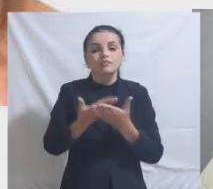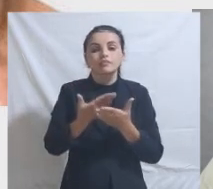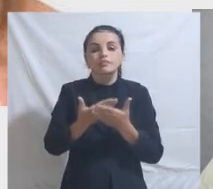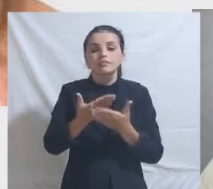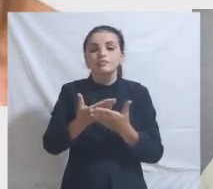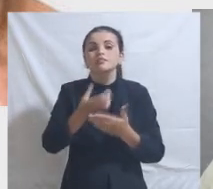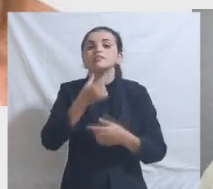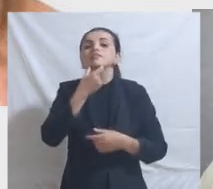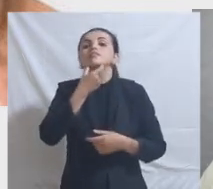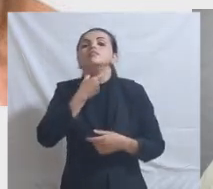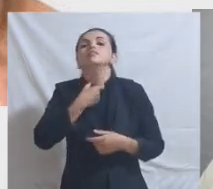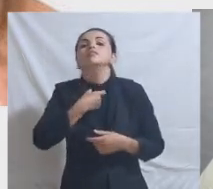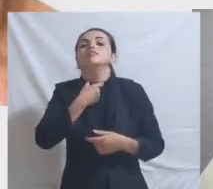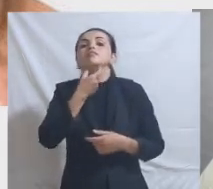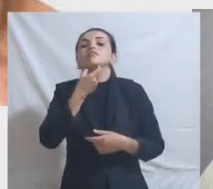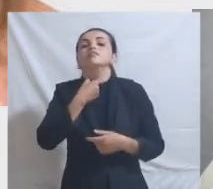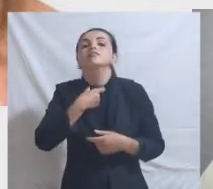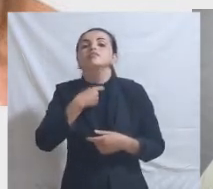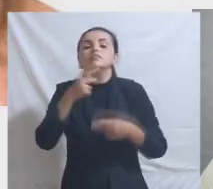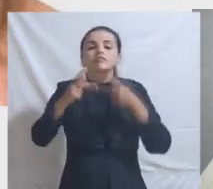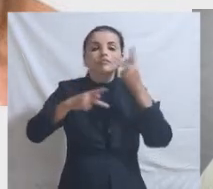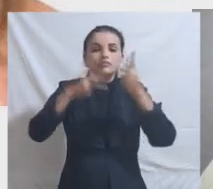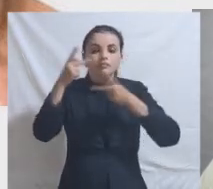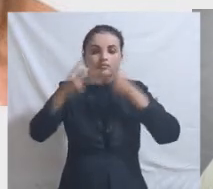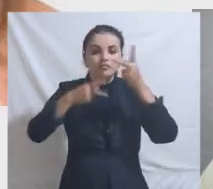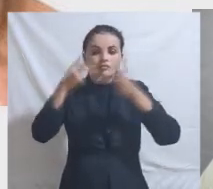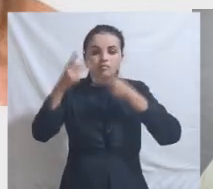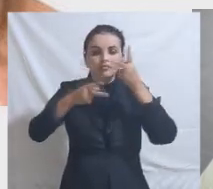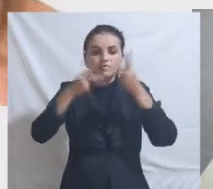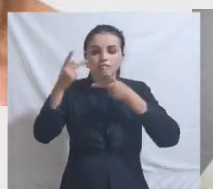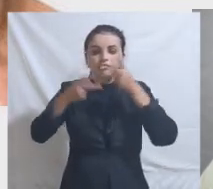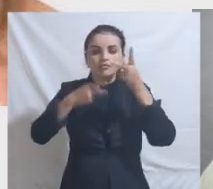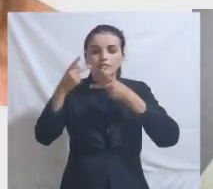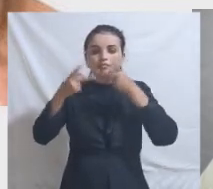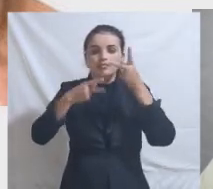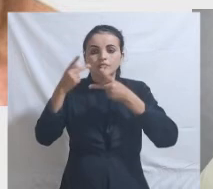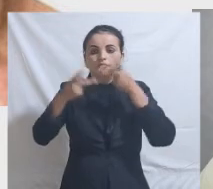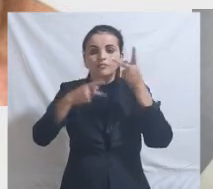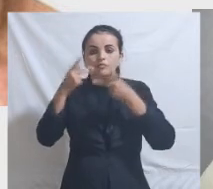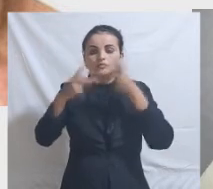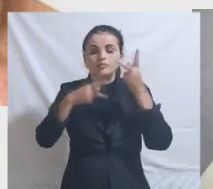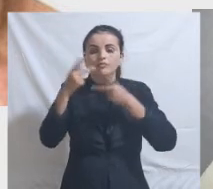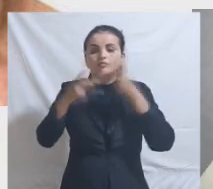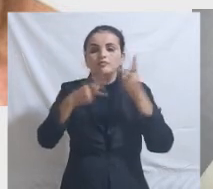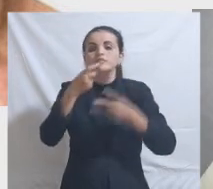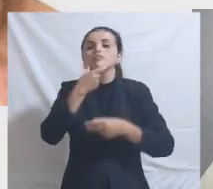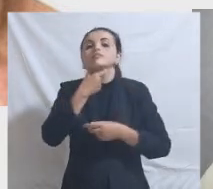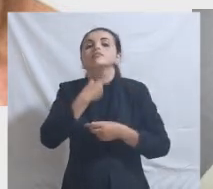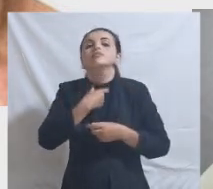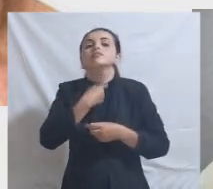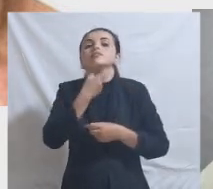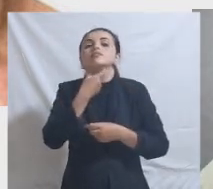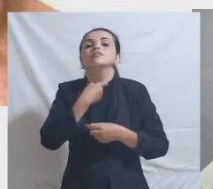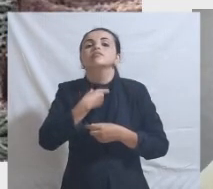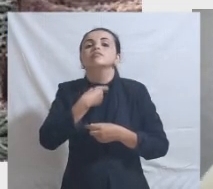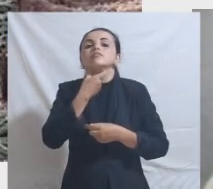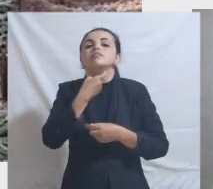essas pregas vocais, então o ato de nós falarmos é graças às nossas pregas vocais que estão na nossa